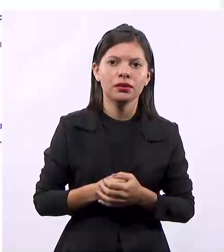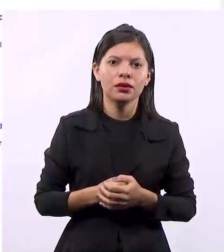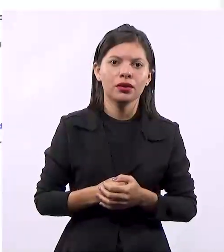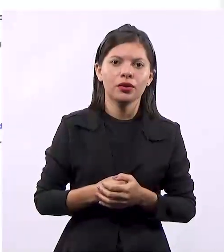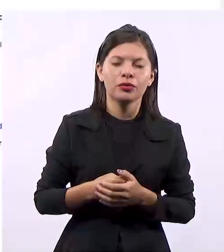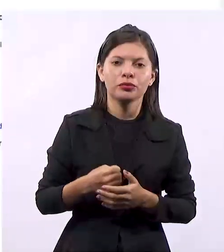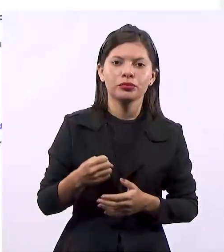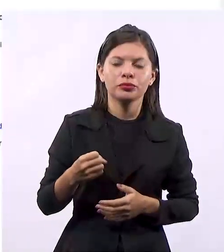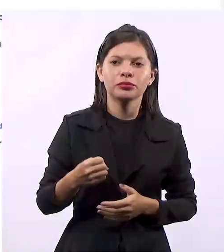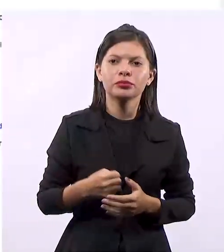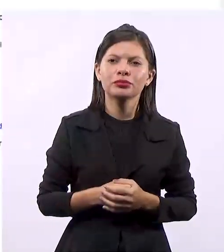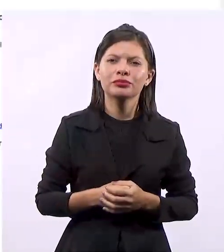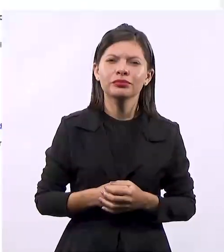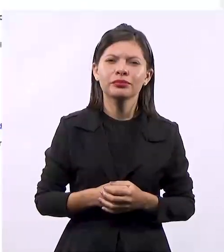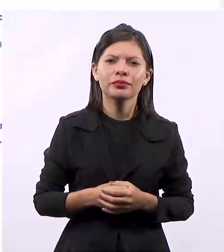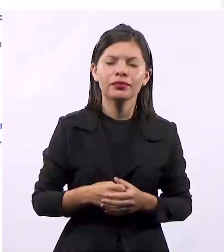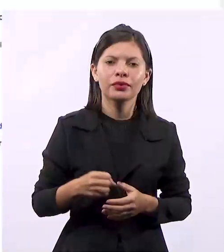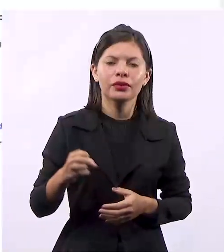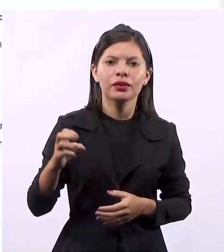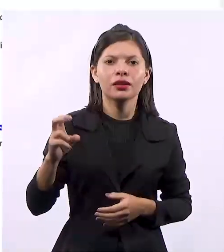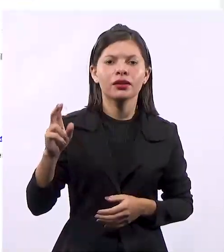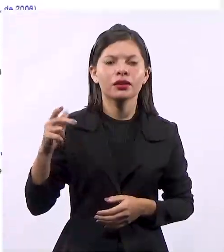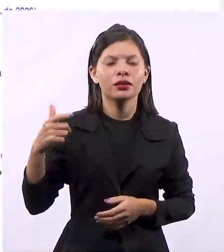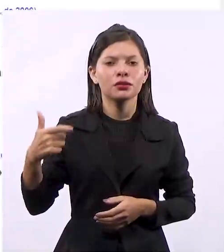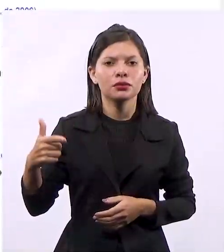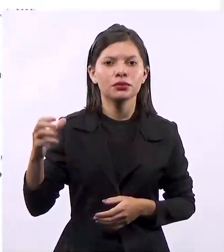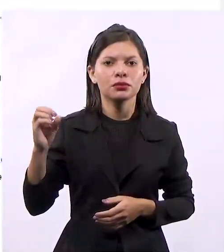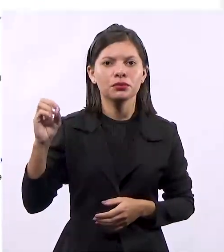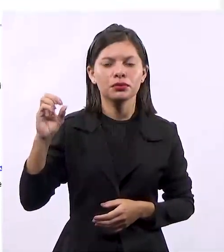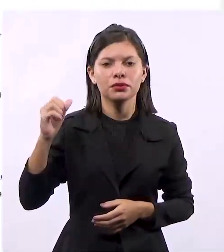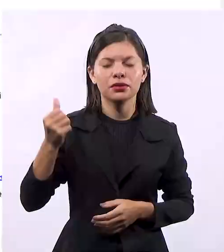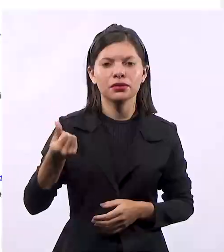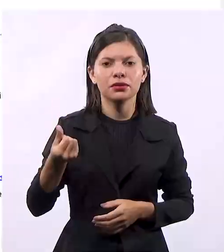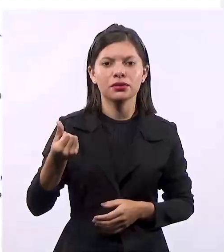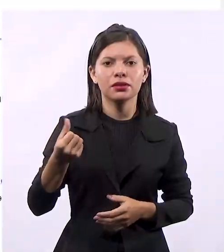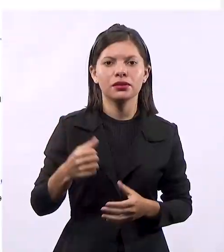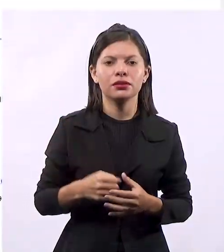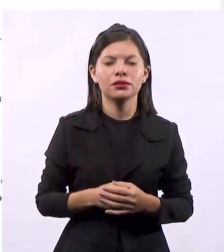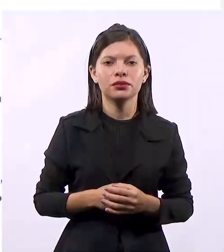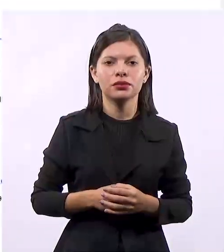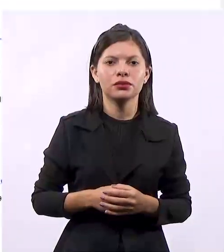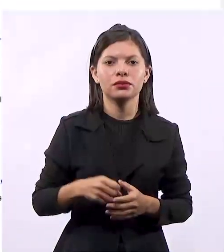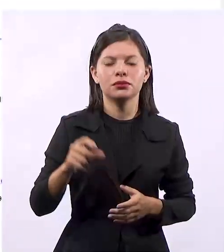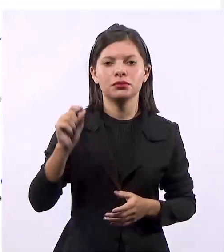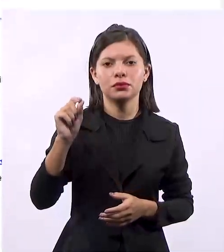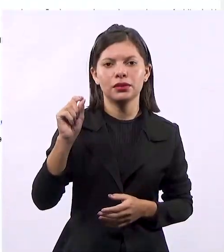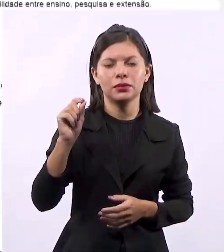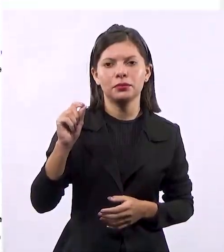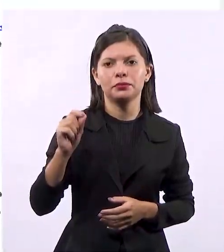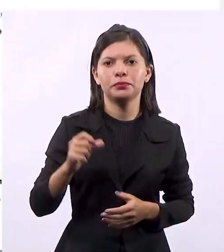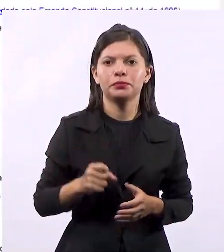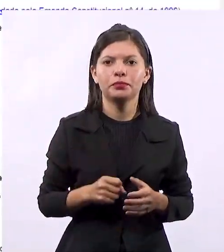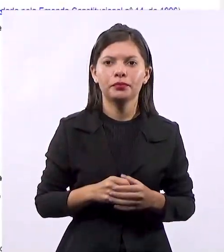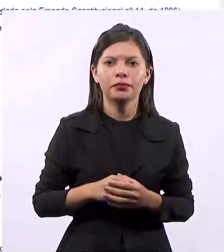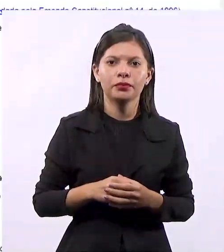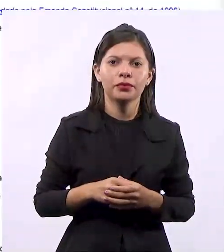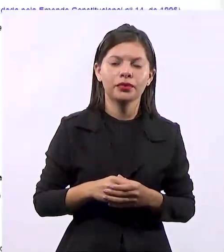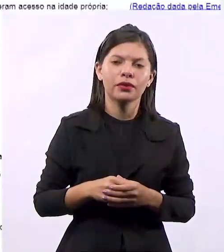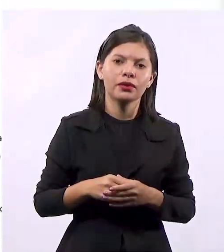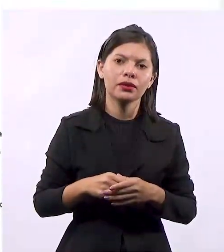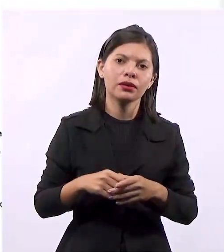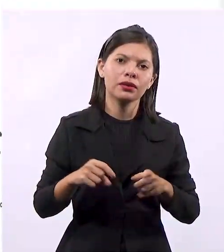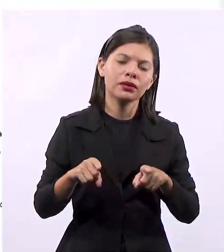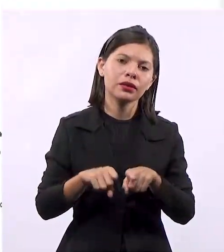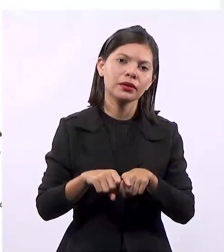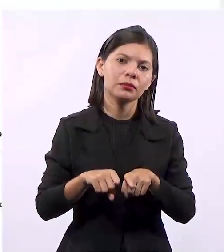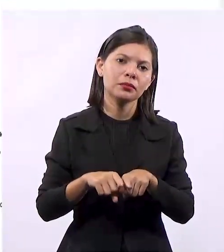a gente tem aí os elementos da Constituição do 206. Bom, continuando aqui, a